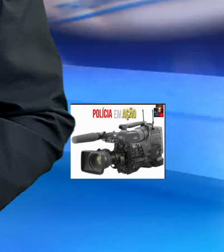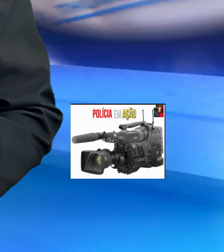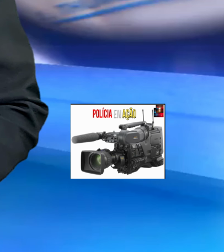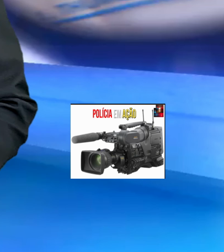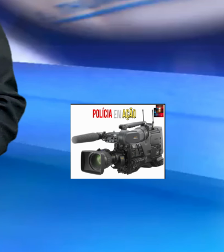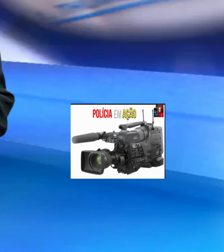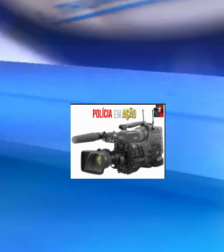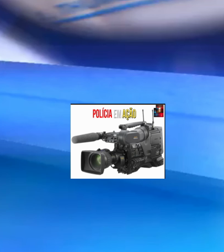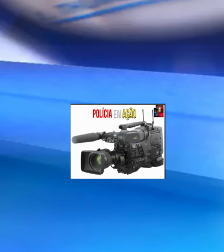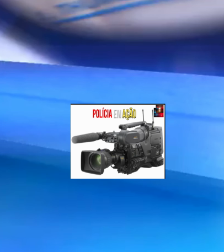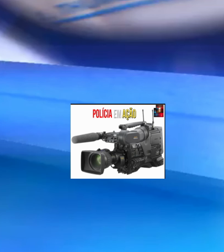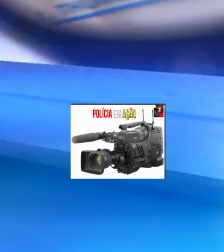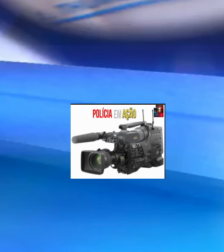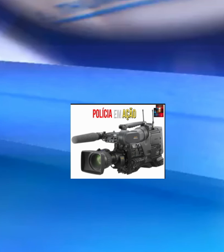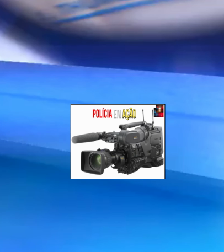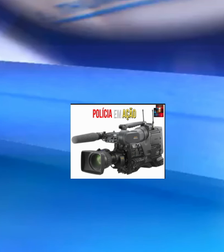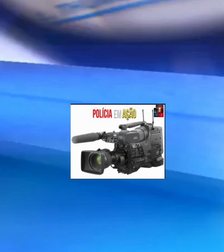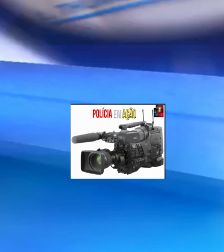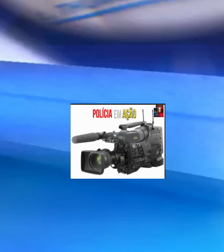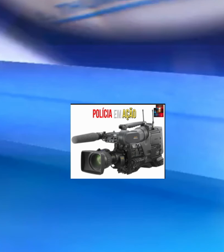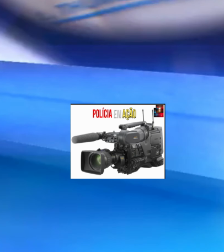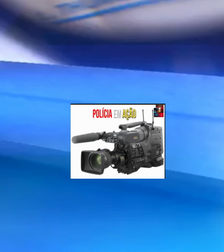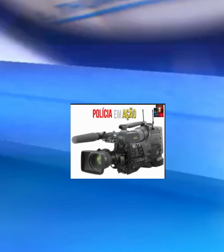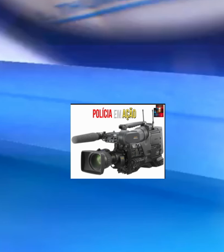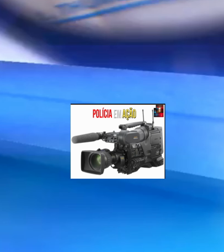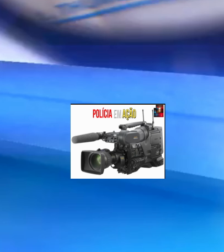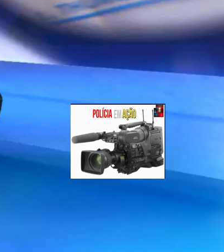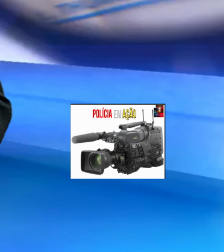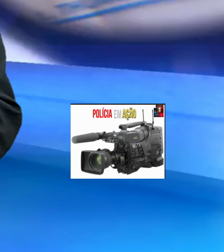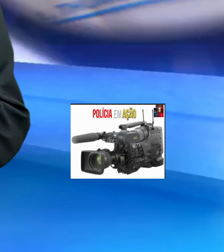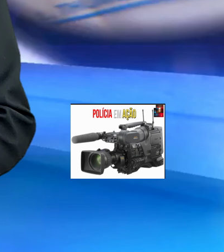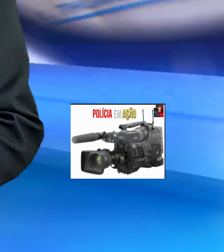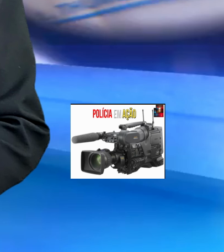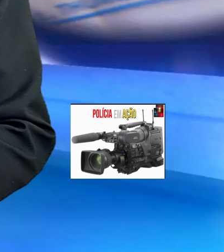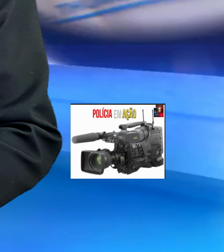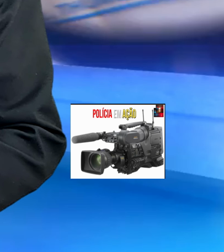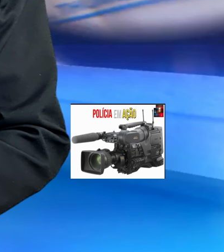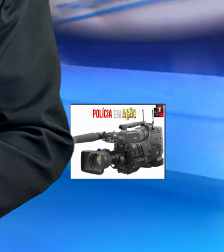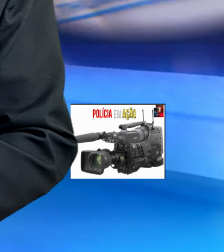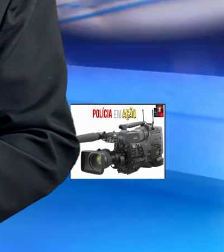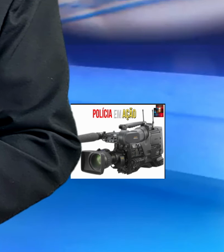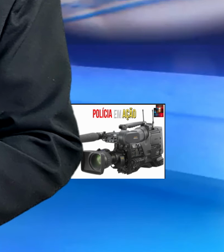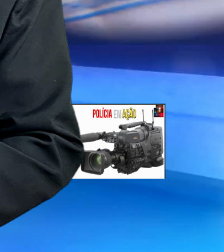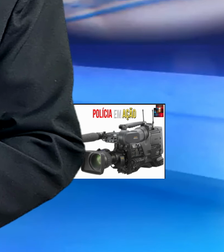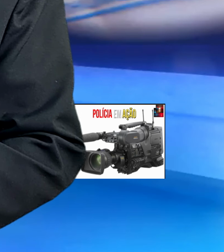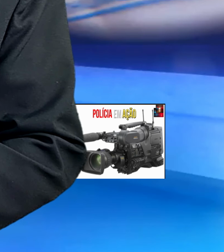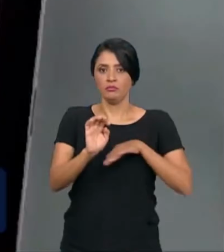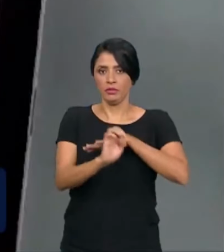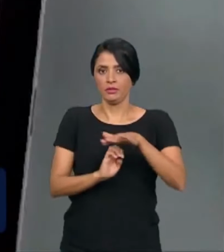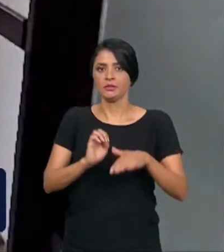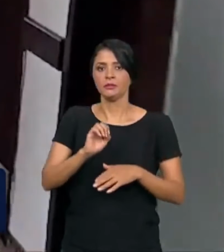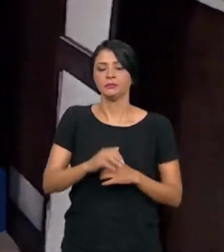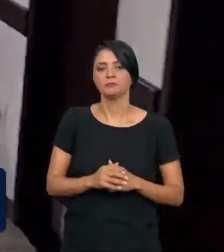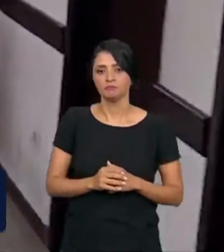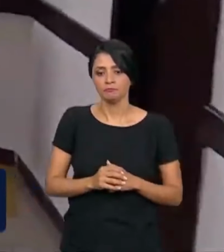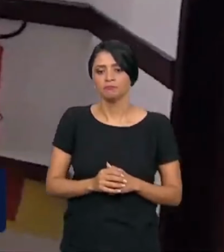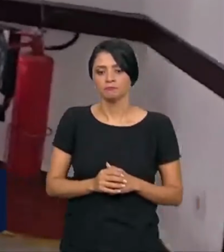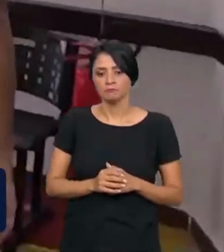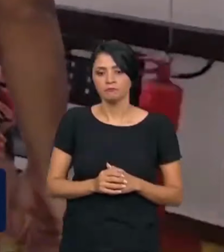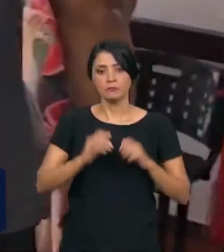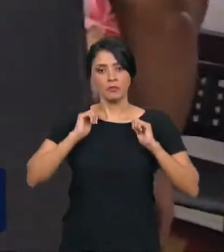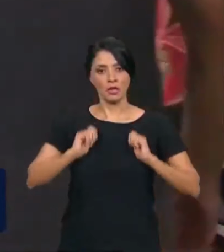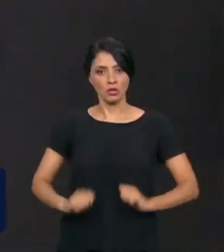de 11 milhões de reais para uma operadora dos planos de saúde. Exatamente. Vamos observar.